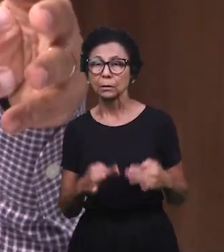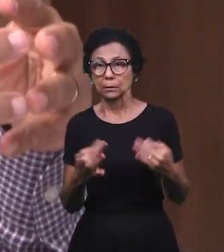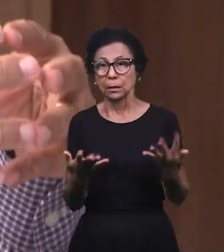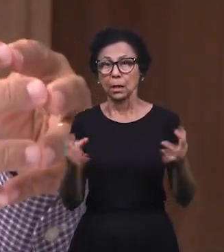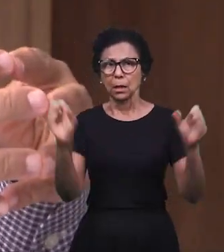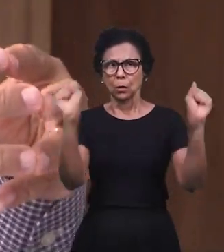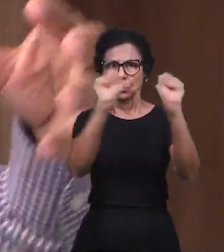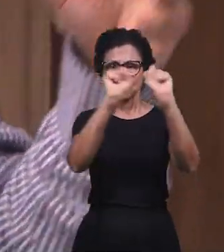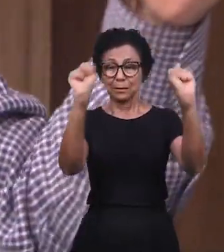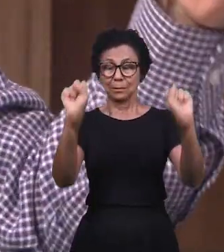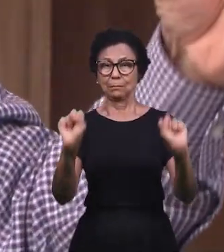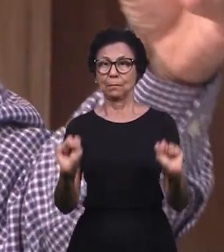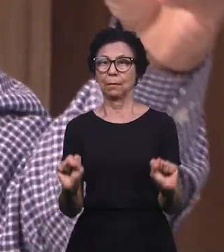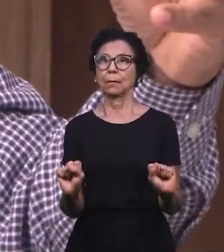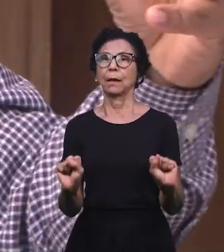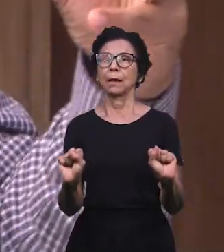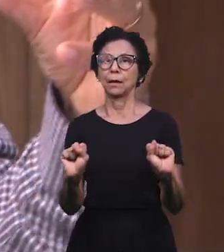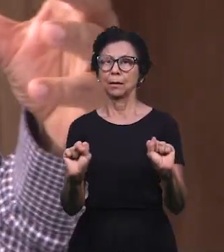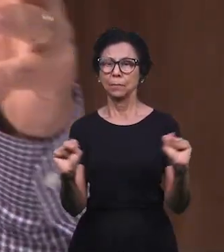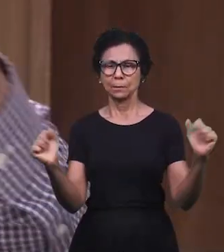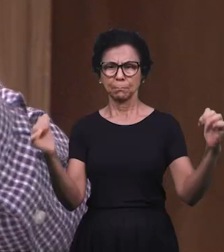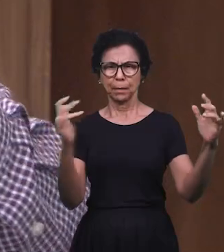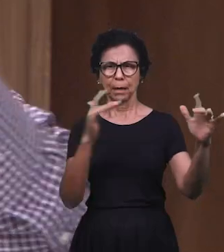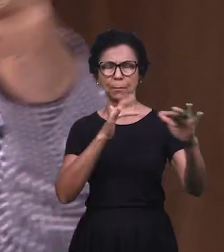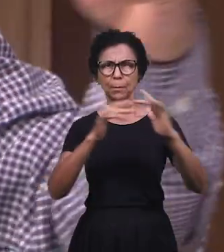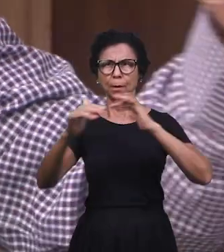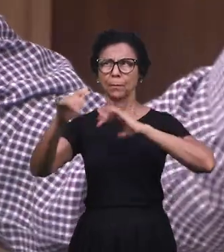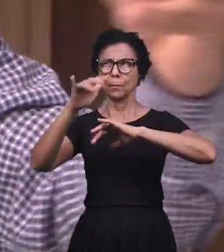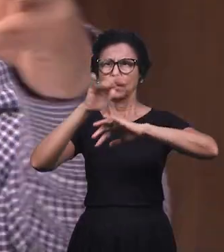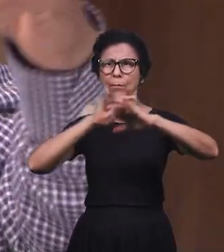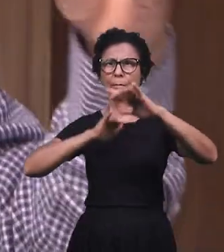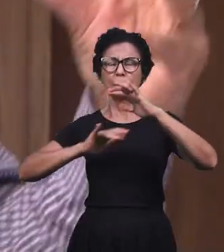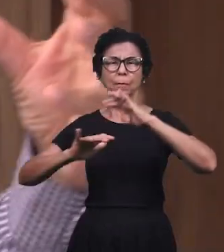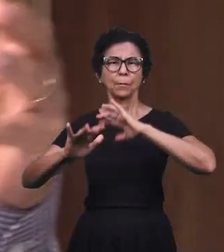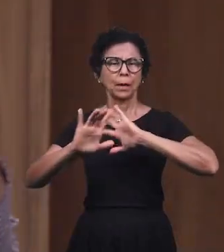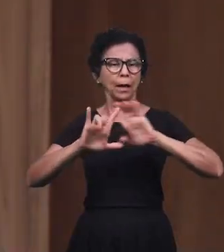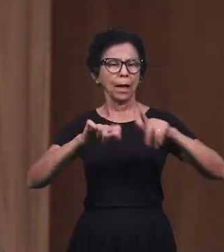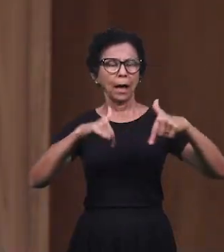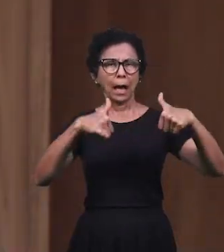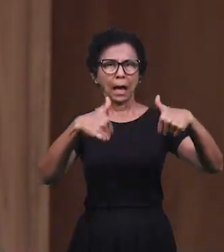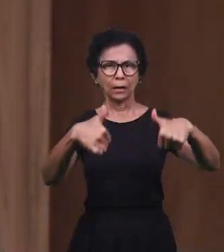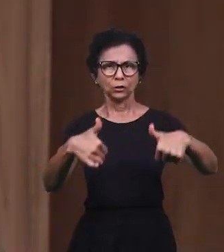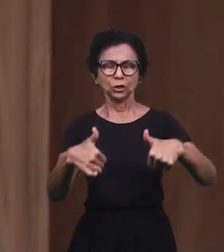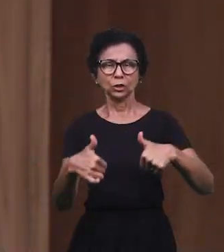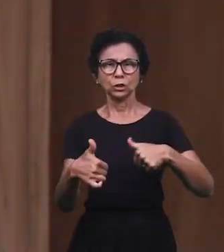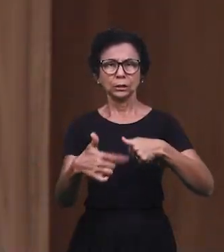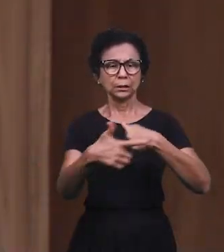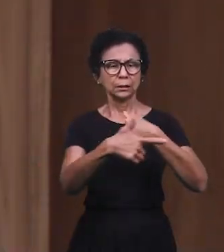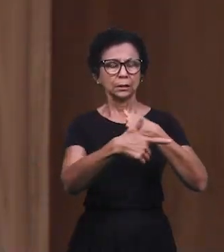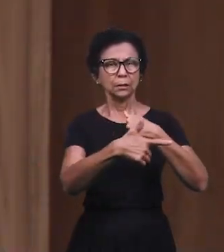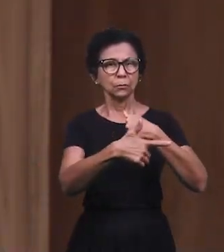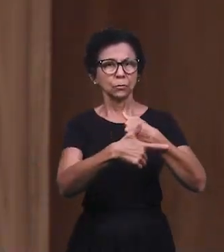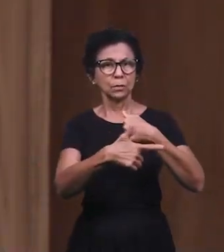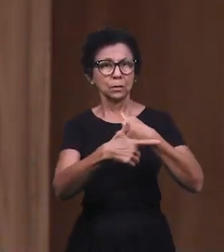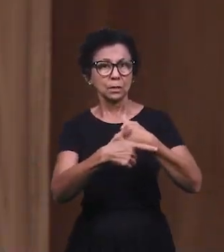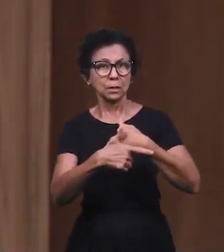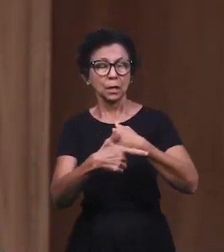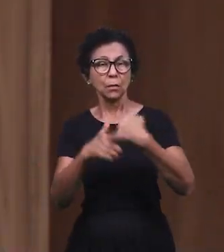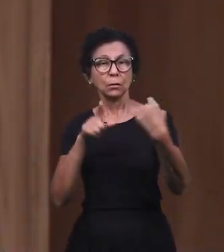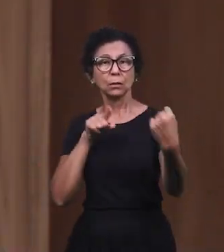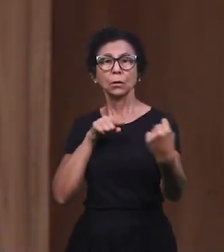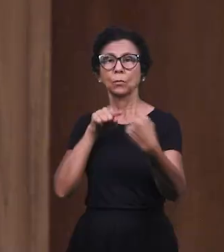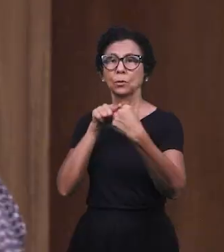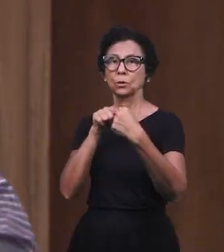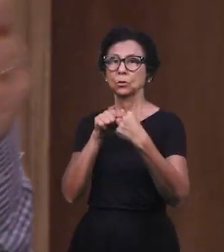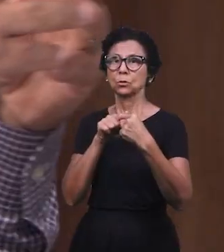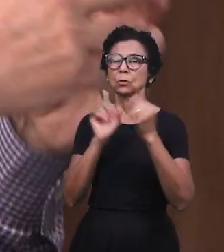em funcionamento, onde cada parte executa a sua função com um objetivo